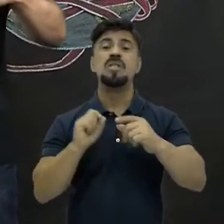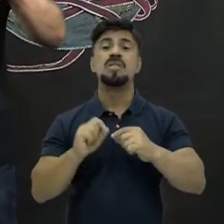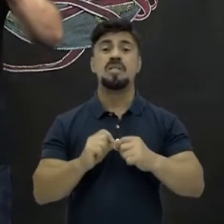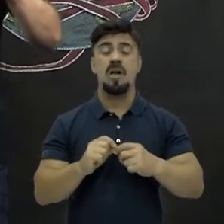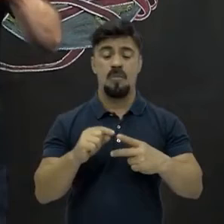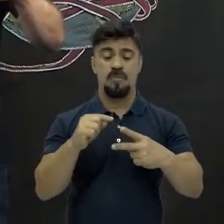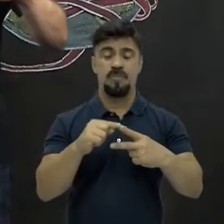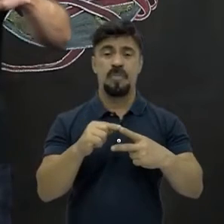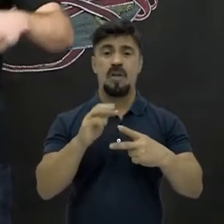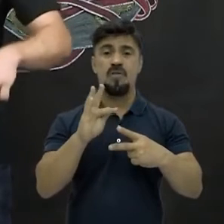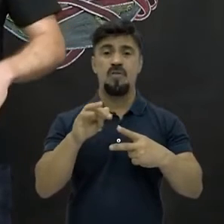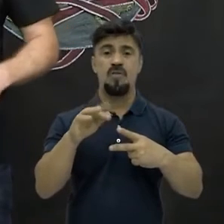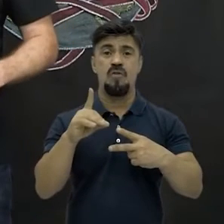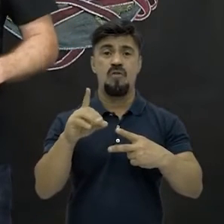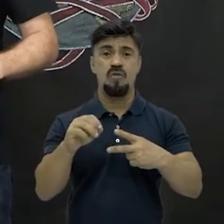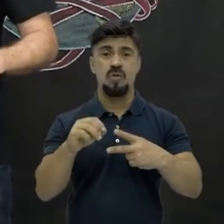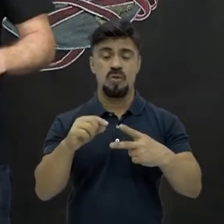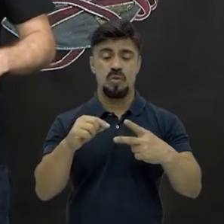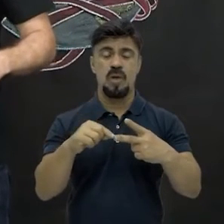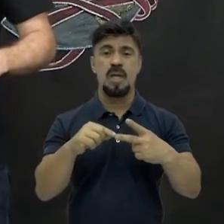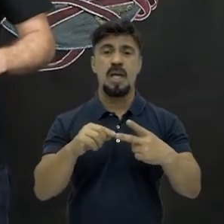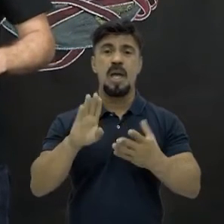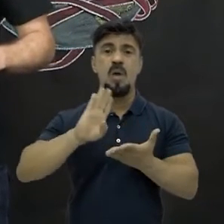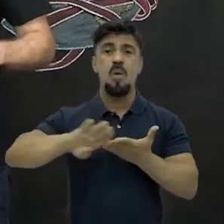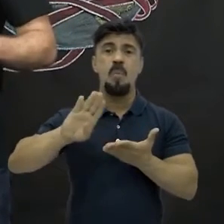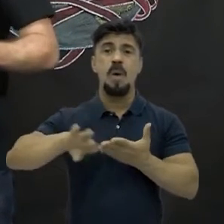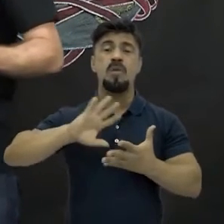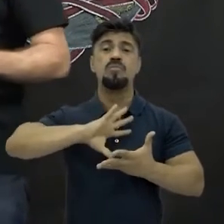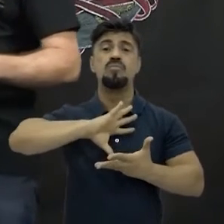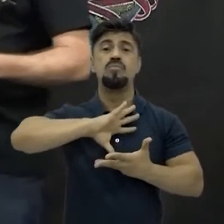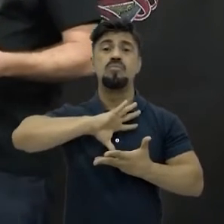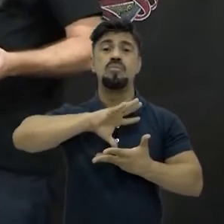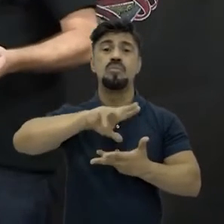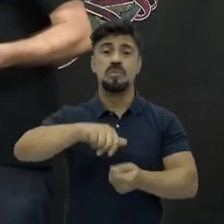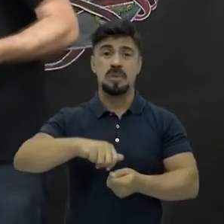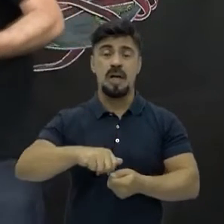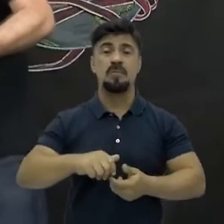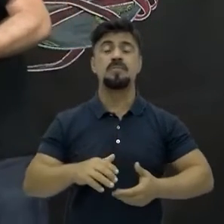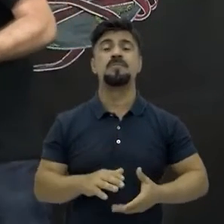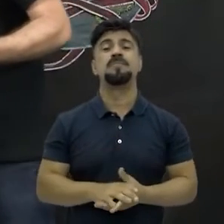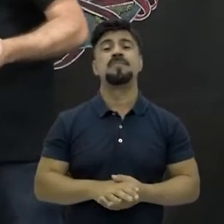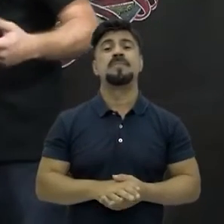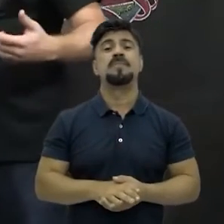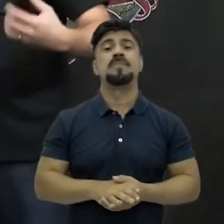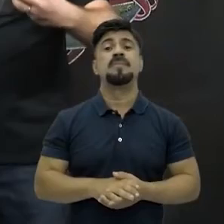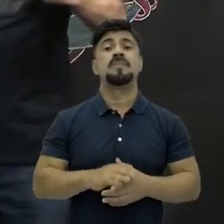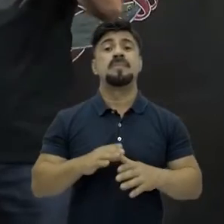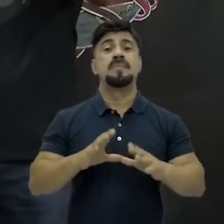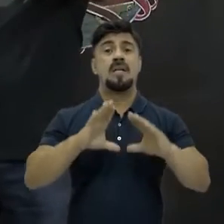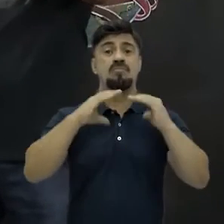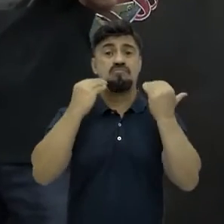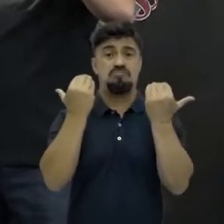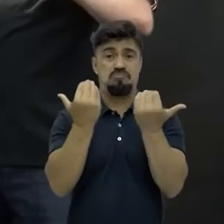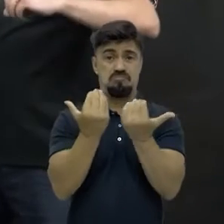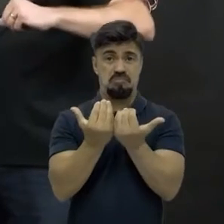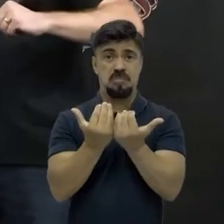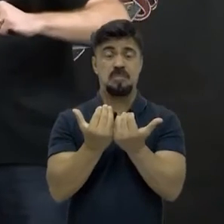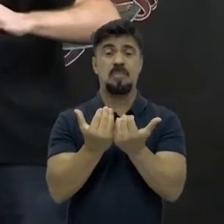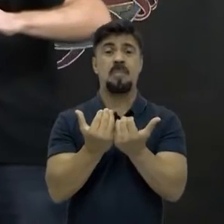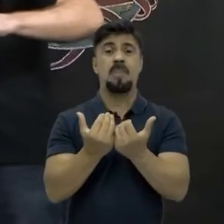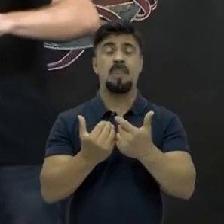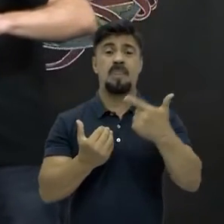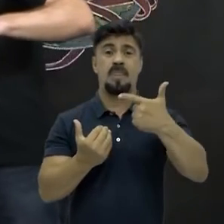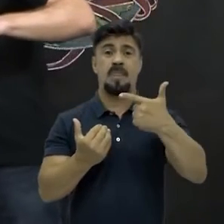Fundo Monetário Internacional e o Banco Mundial. Assim, na Conferência de Yalta, que foi uma conferência do pós-Segunda